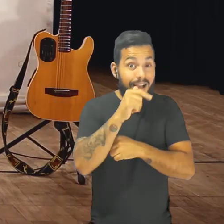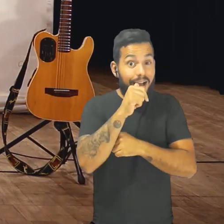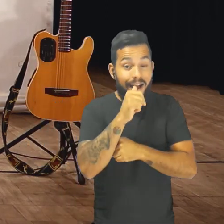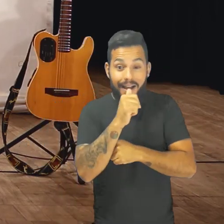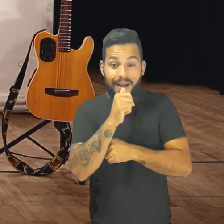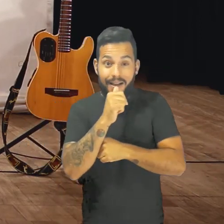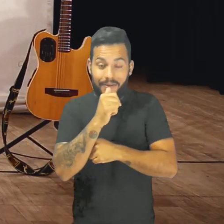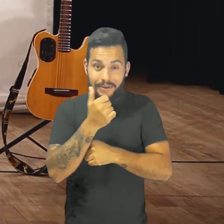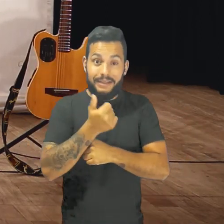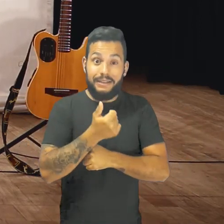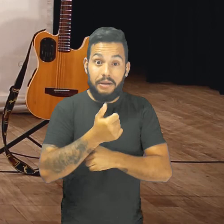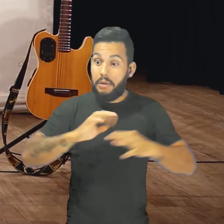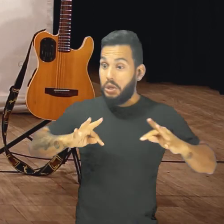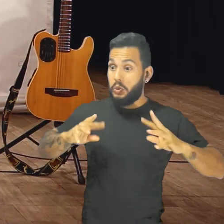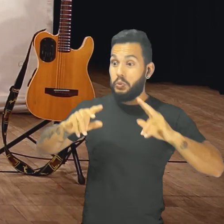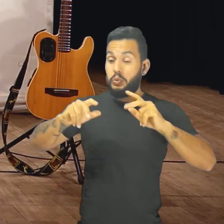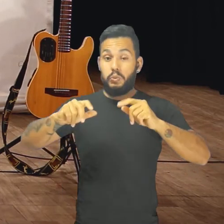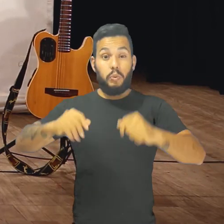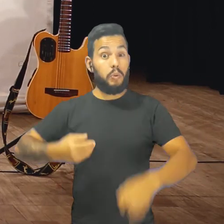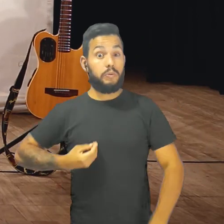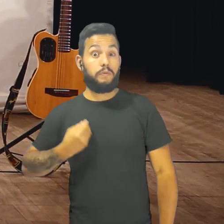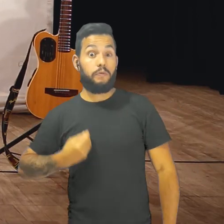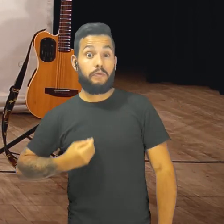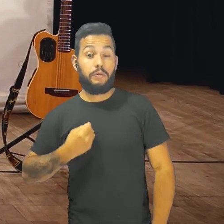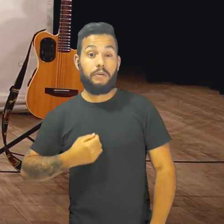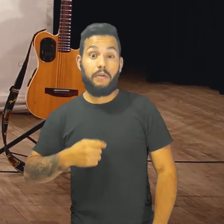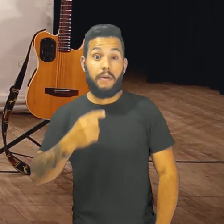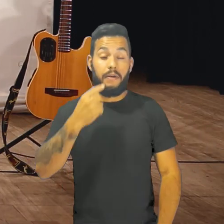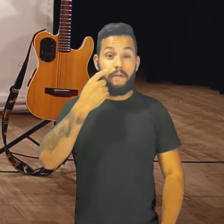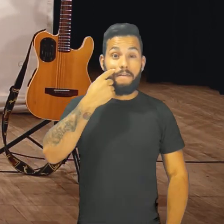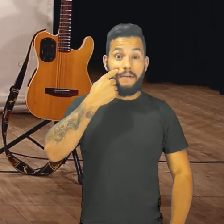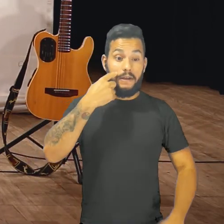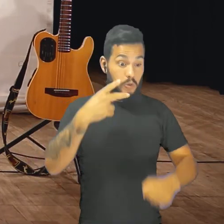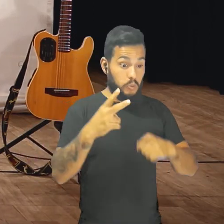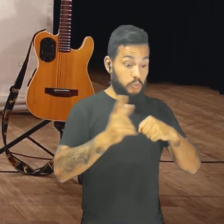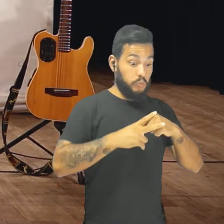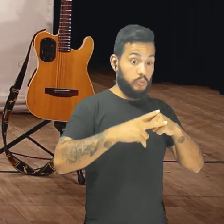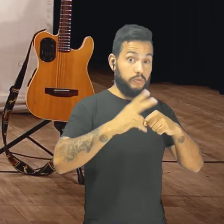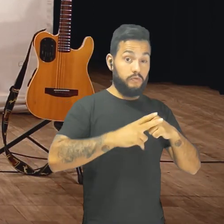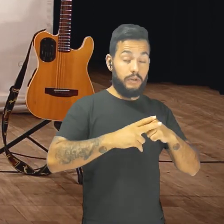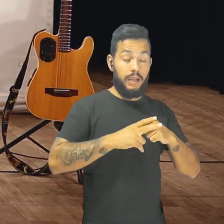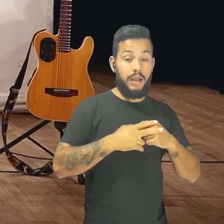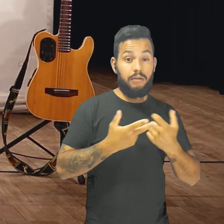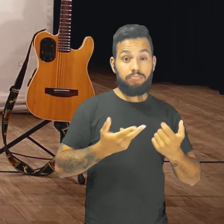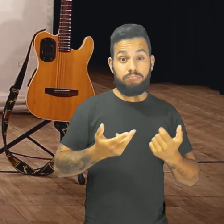que nunca falte. Basta conjugar cada um dos verbos no infinitivo.